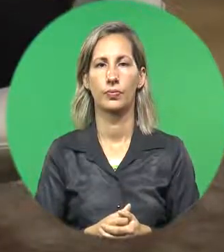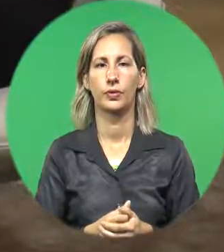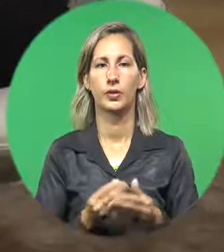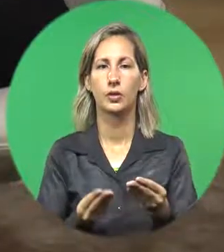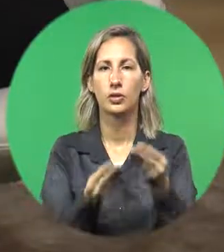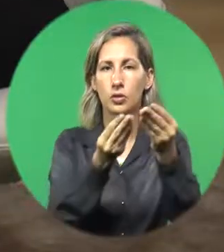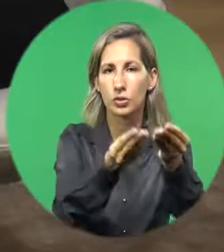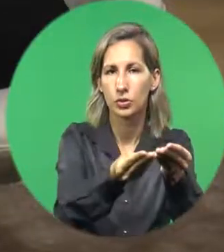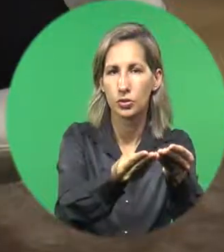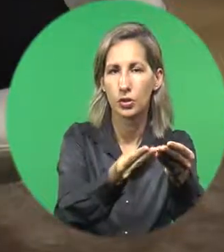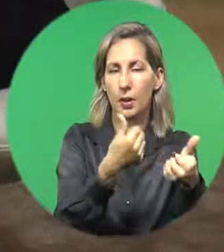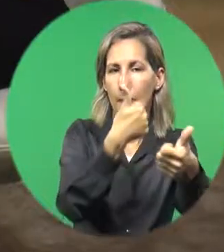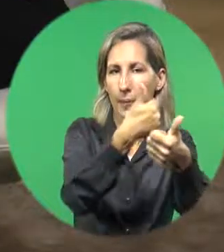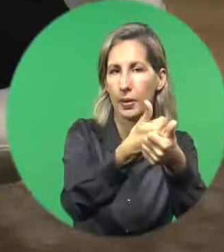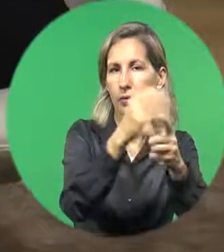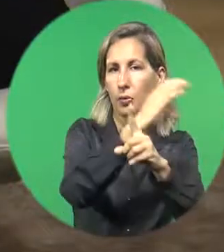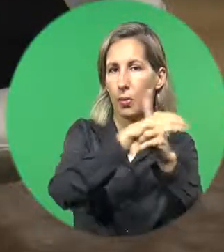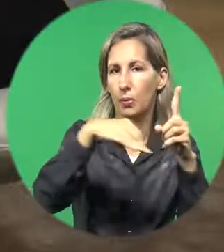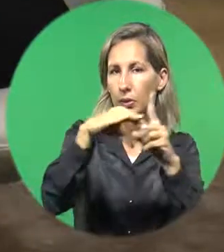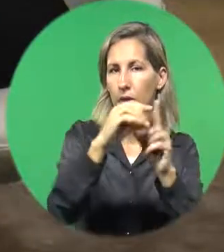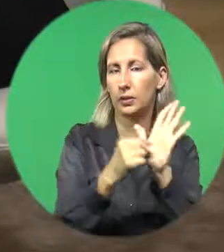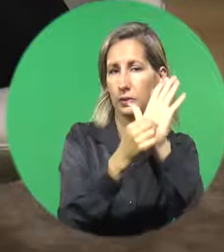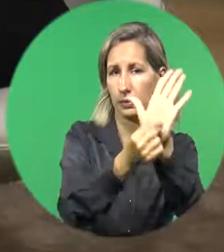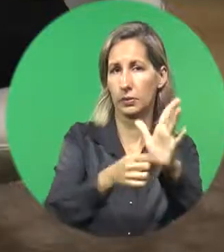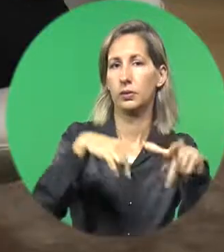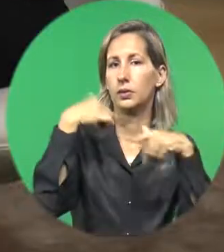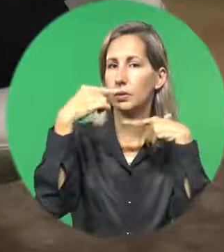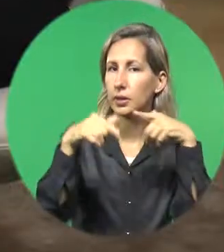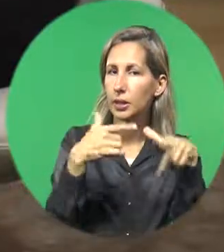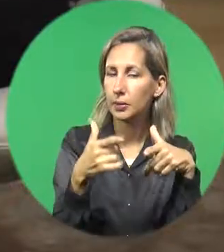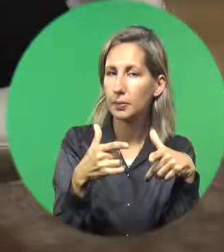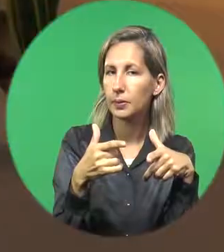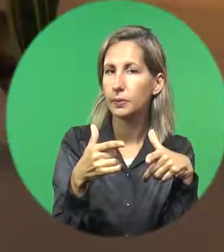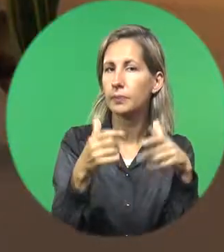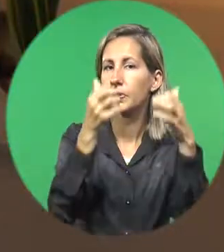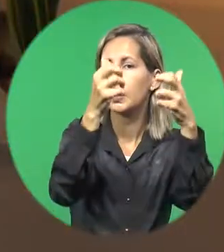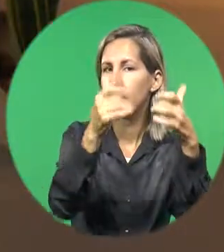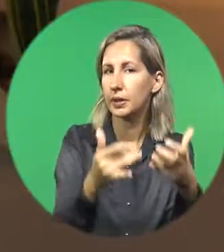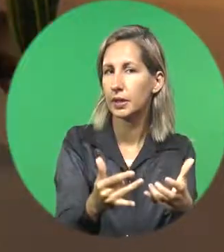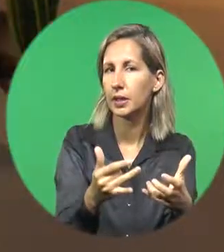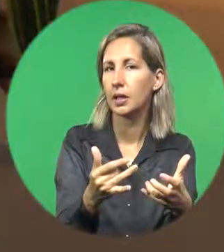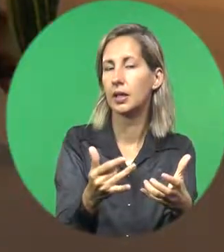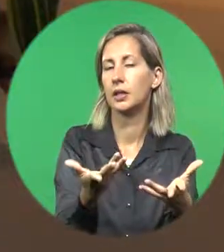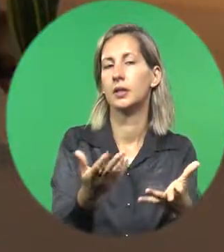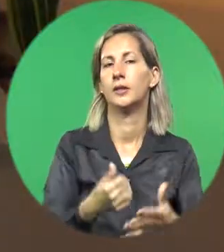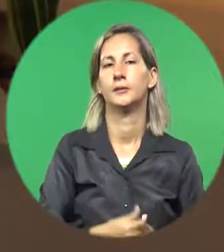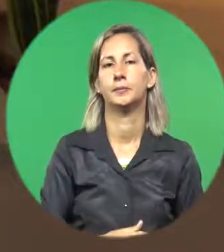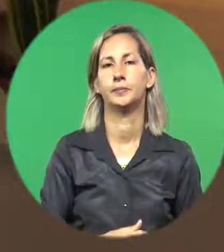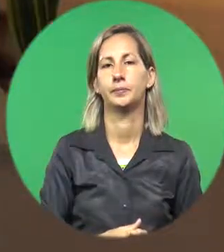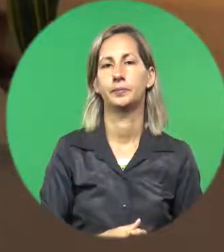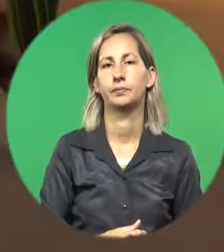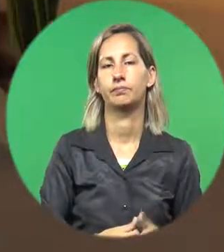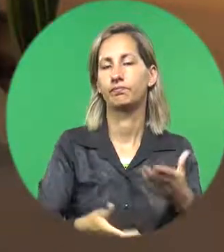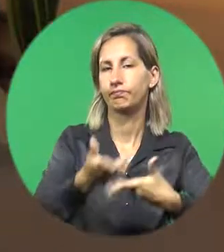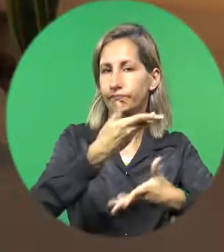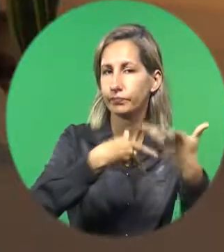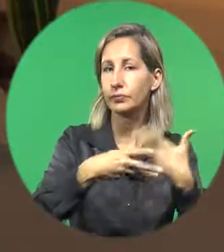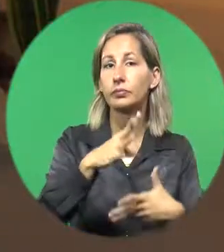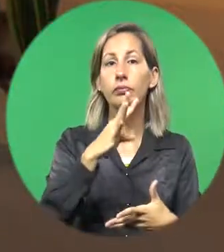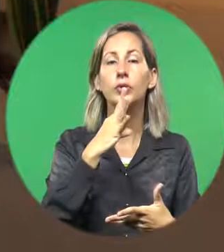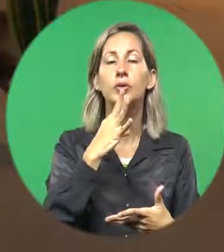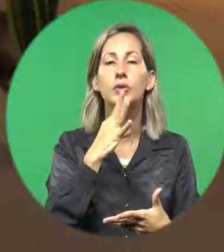só vai até a comunidade, apresentar o seu trabalho e esclarecer, trazer